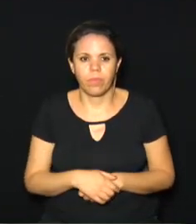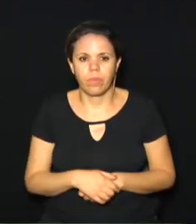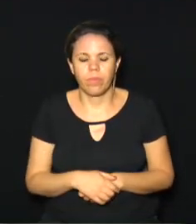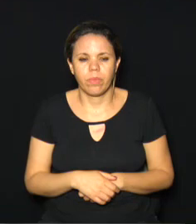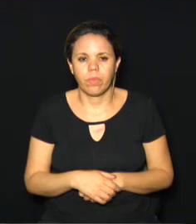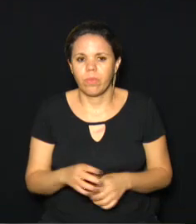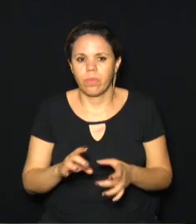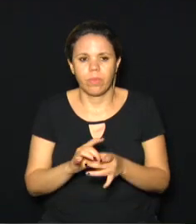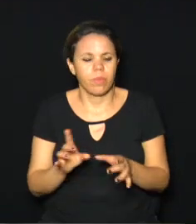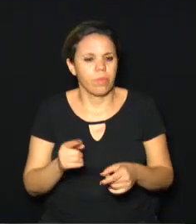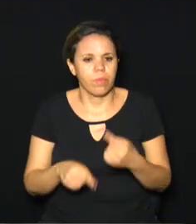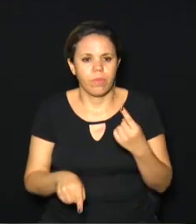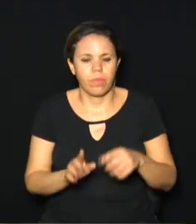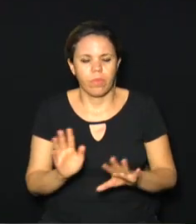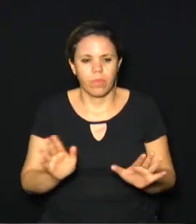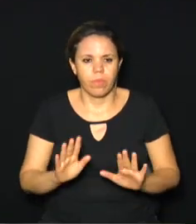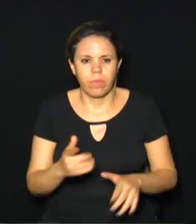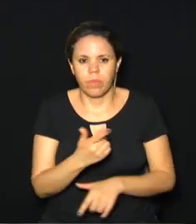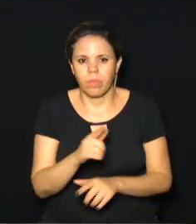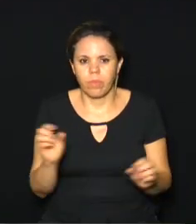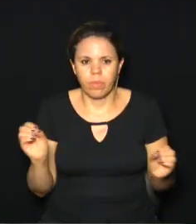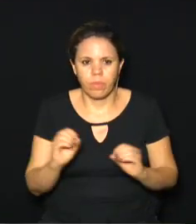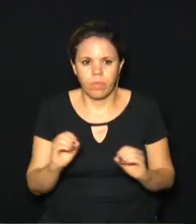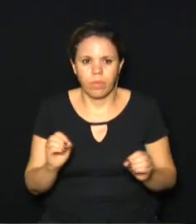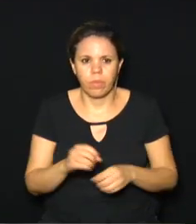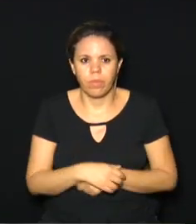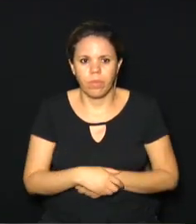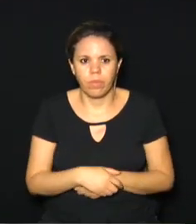não permitir que haja aí uma